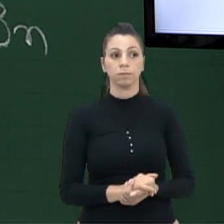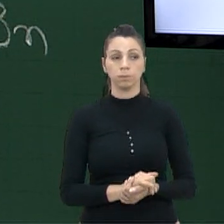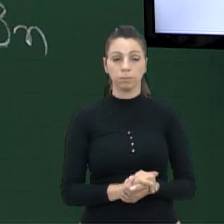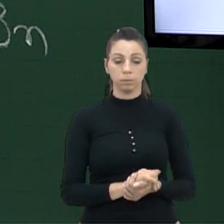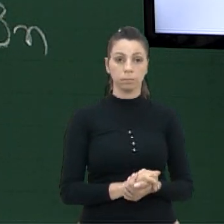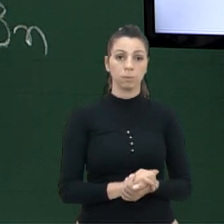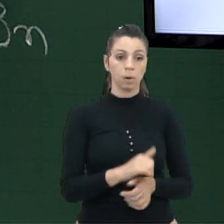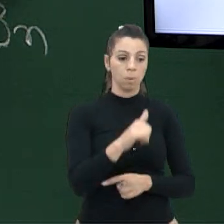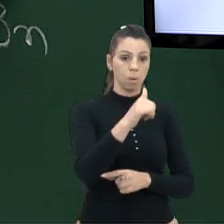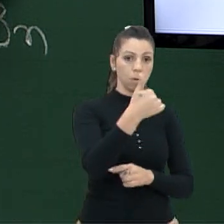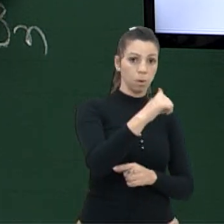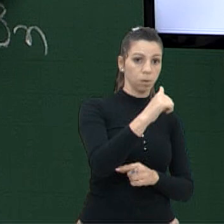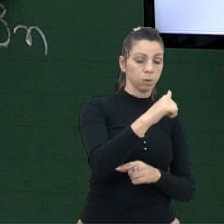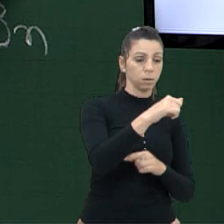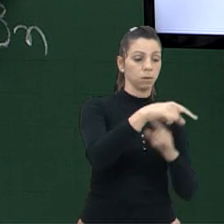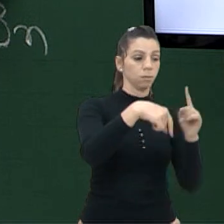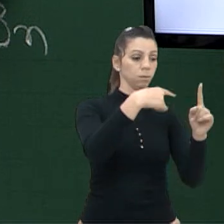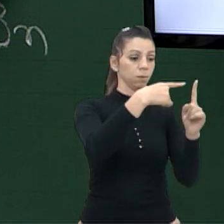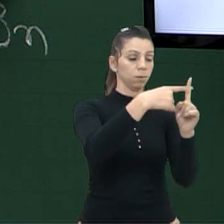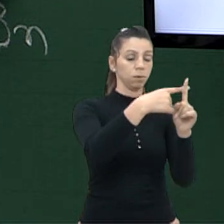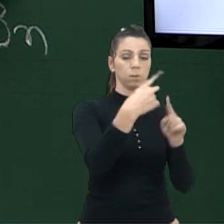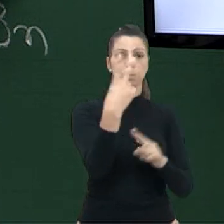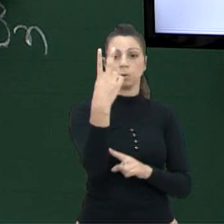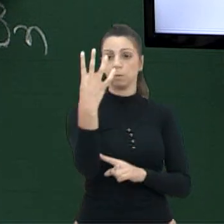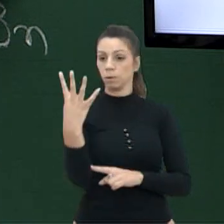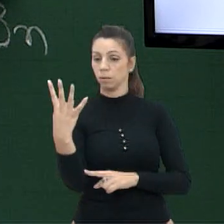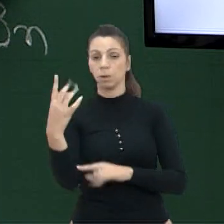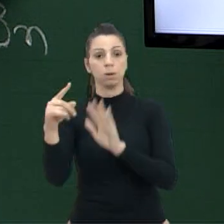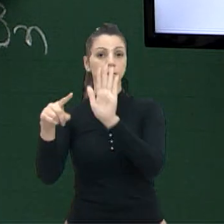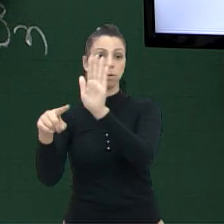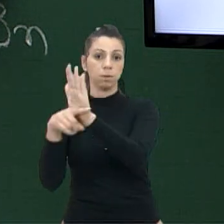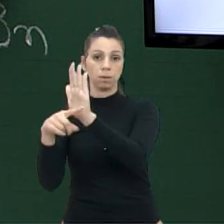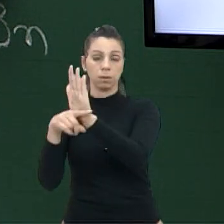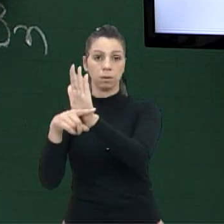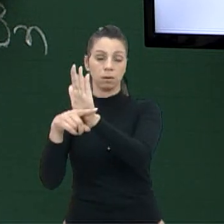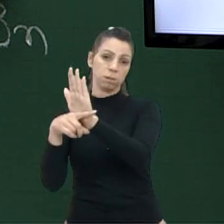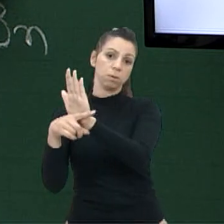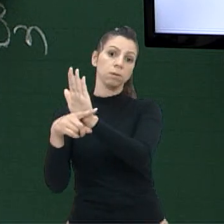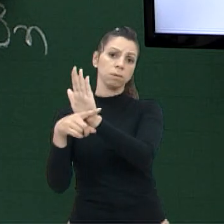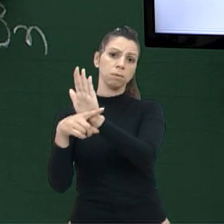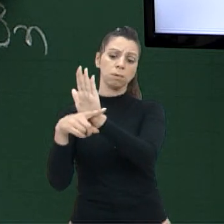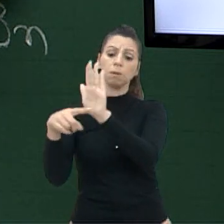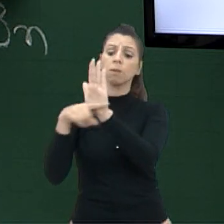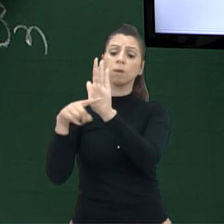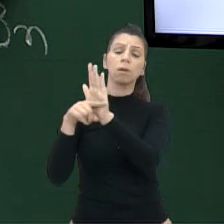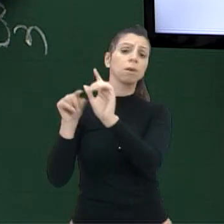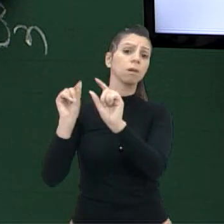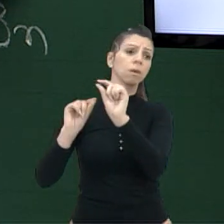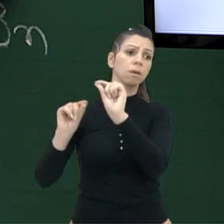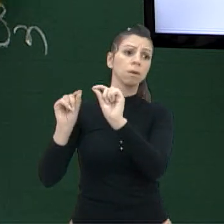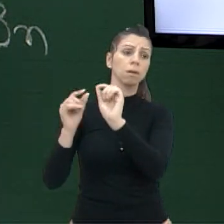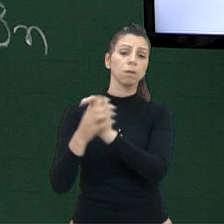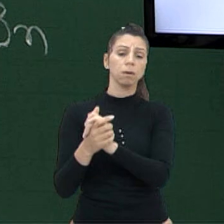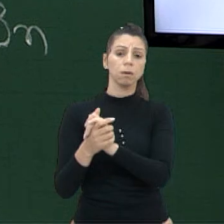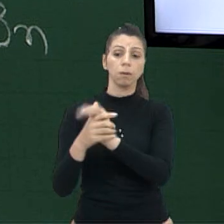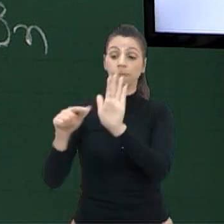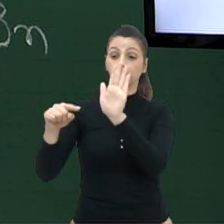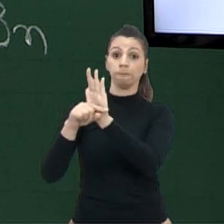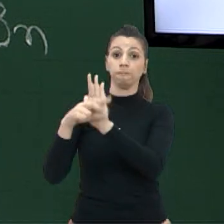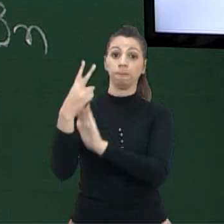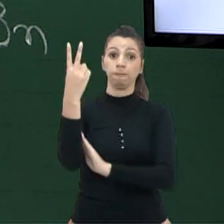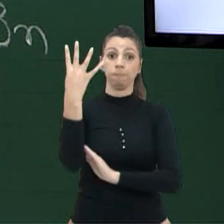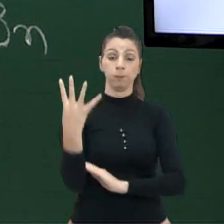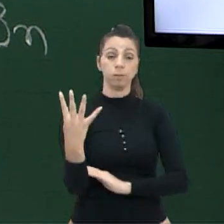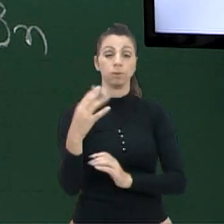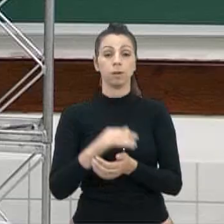é positivo e o 24 que deu aqui é negativo, vou repetir o sinal do maior módulo. Quem que é o maior nesse caso? O módulo maior é o 24.